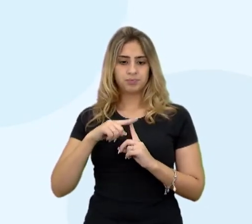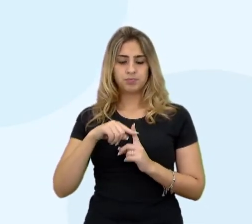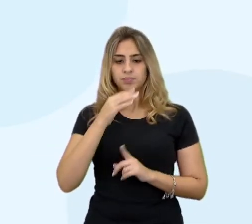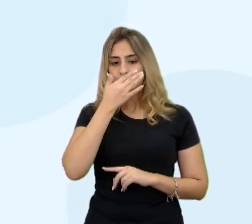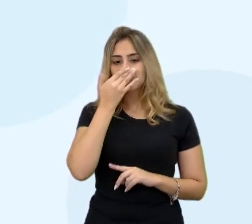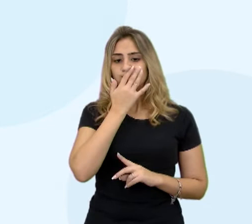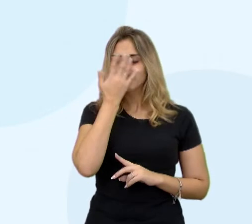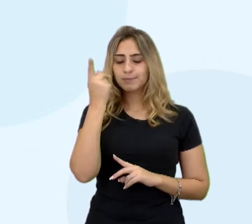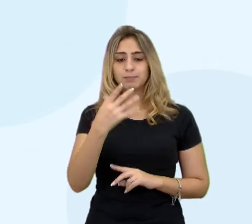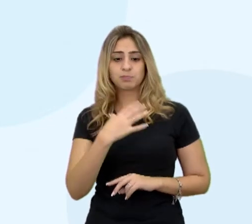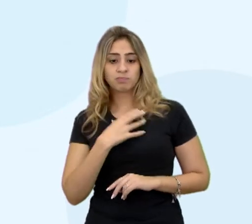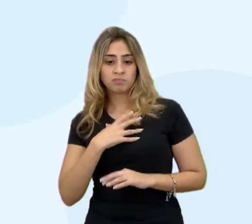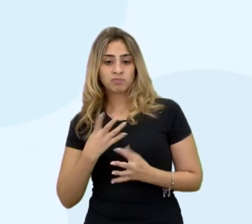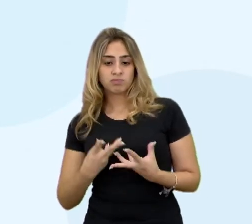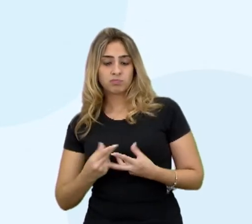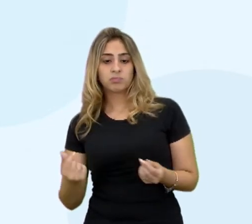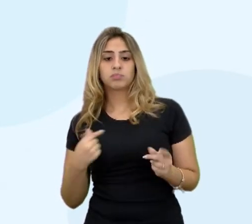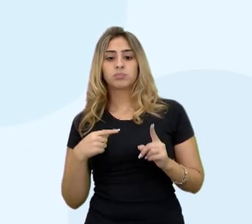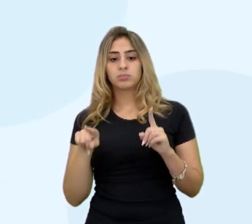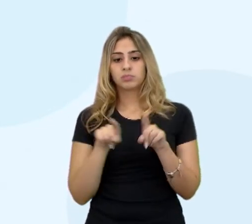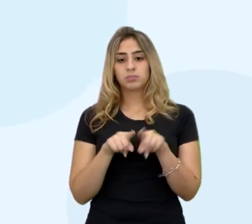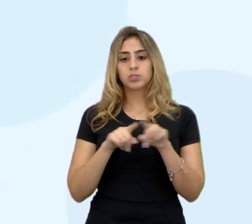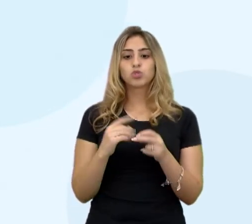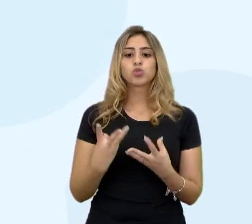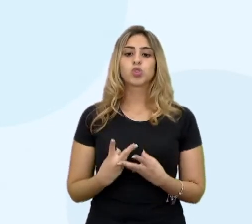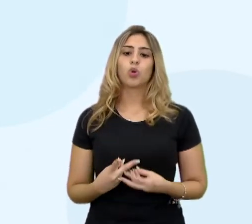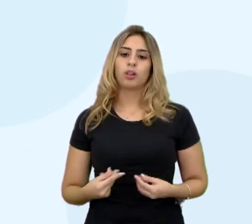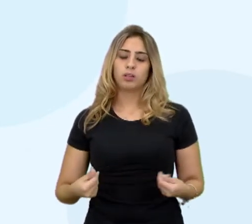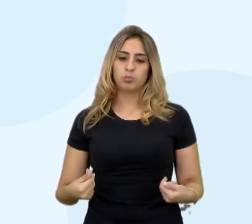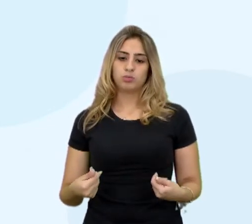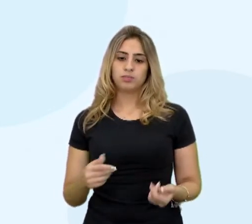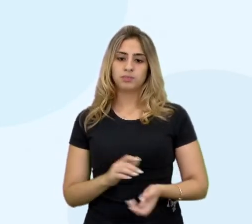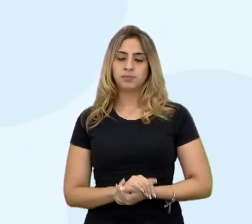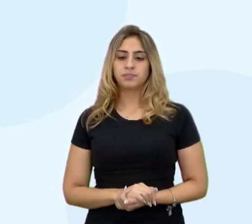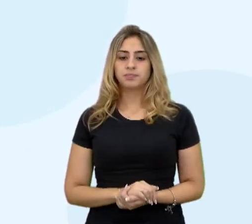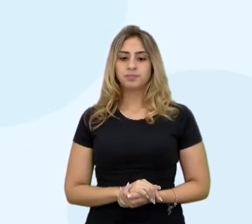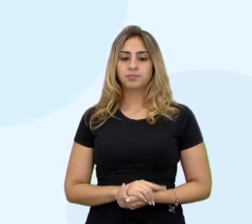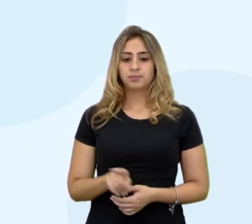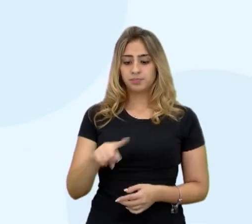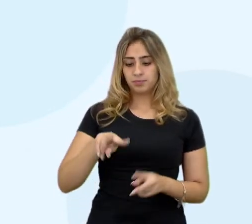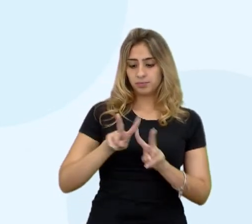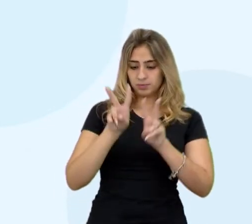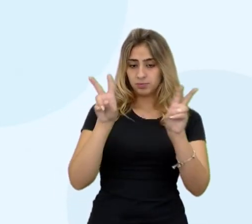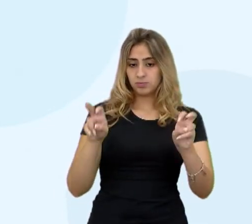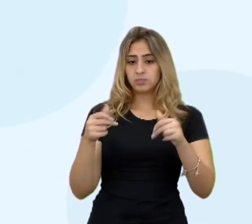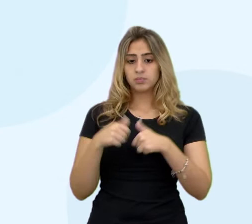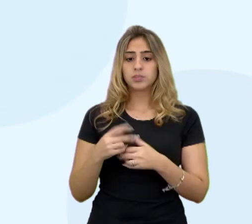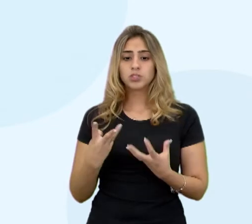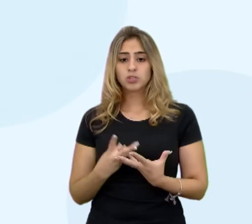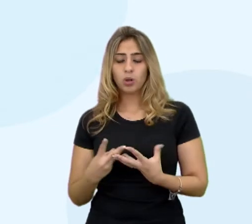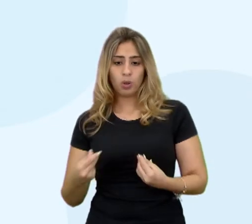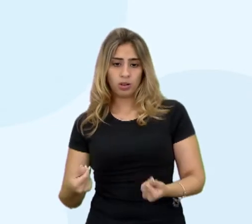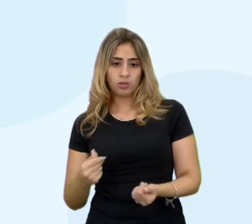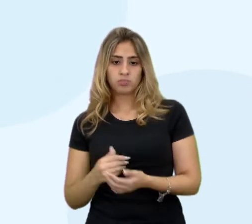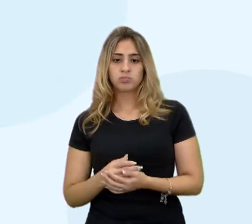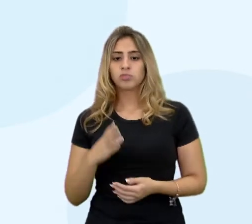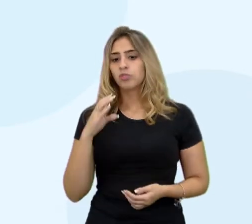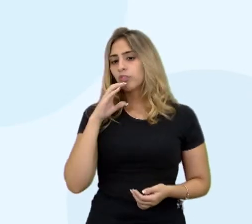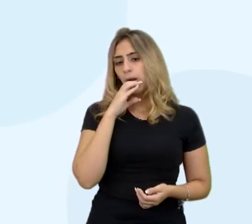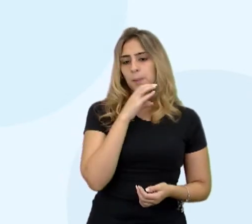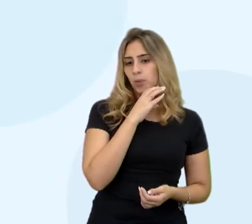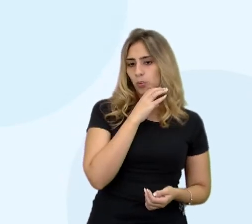caso líquido e aqui é no caso sólido. Então, ambos estão sólido não, desculpa, vapor,